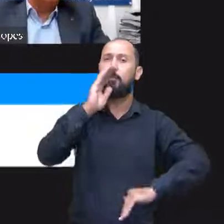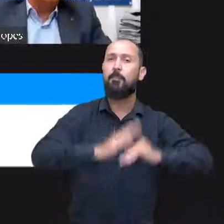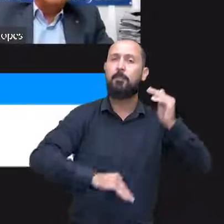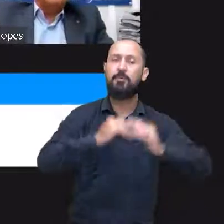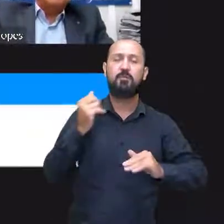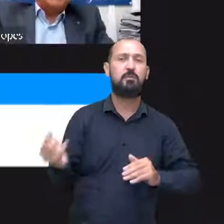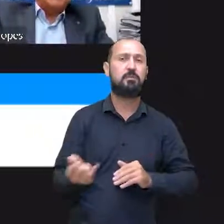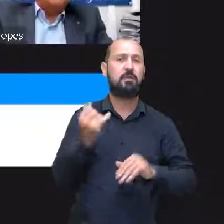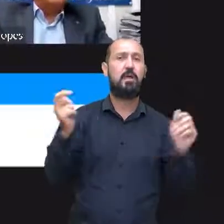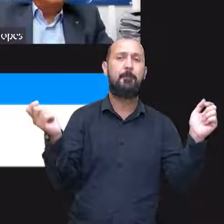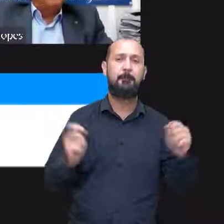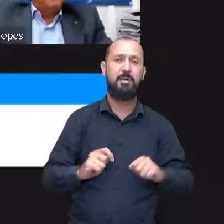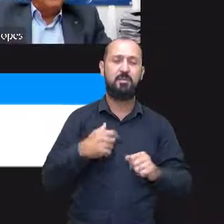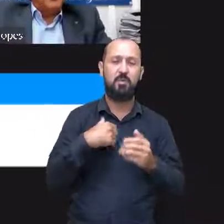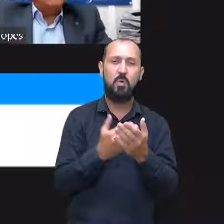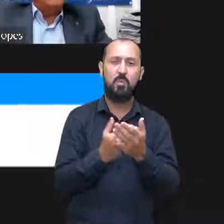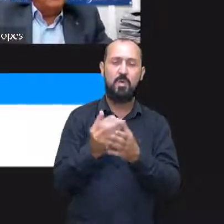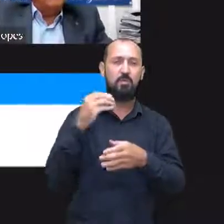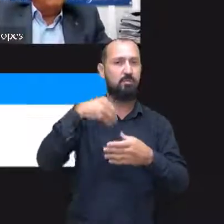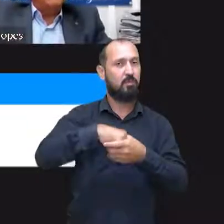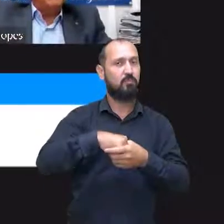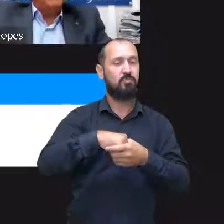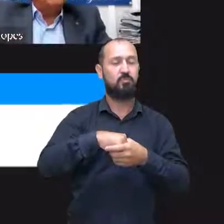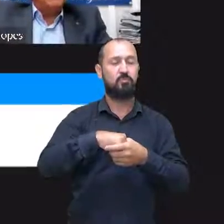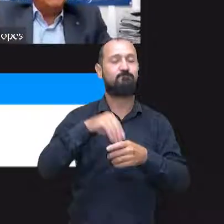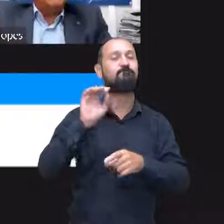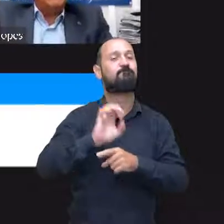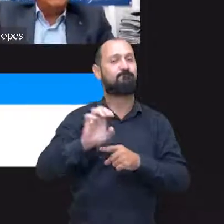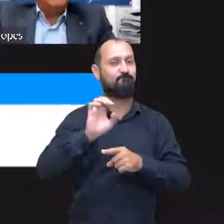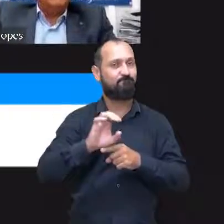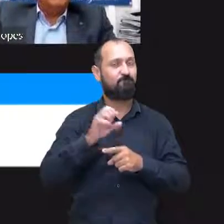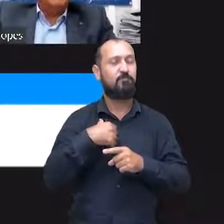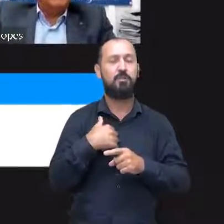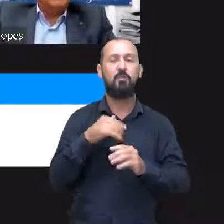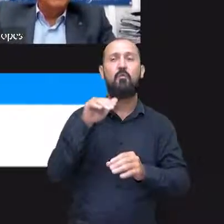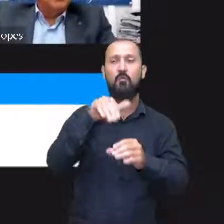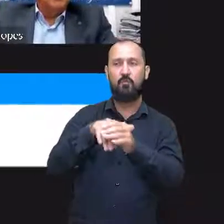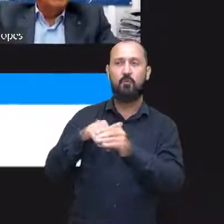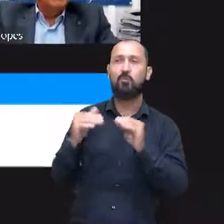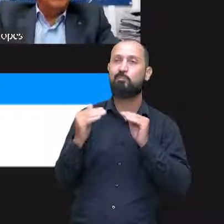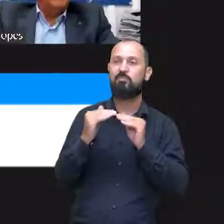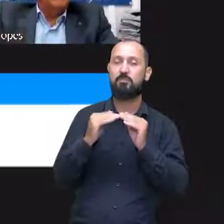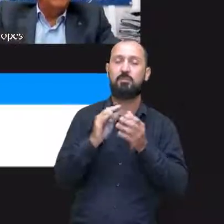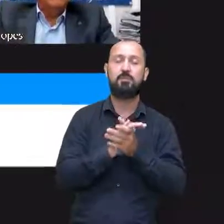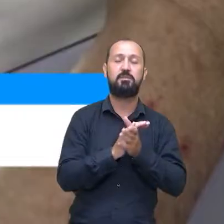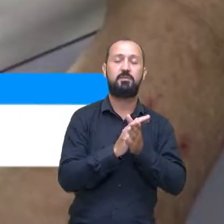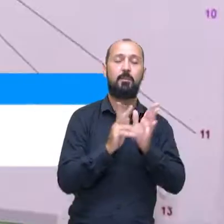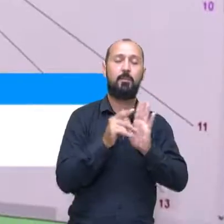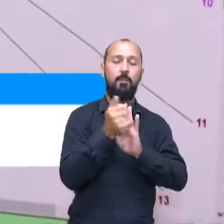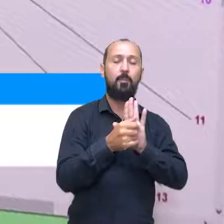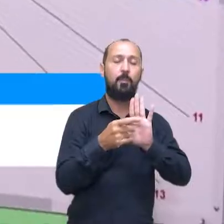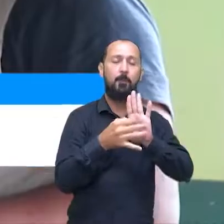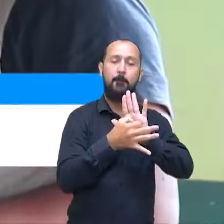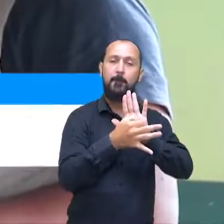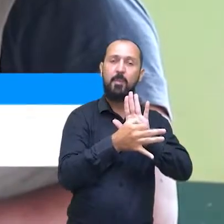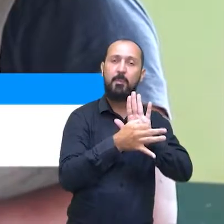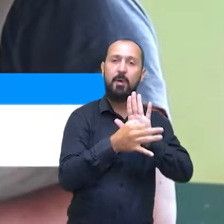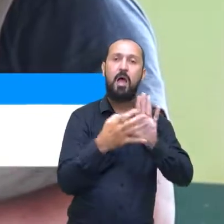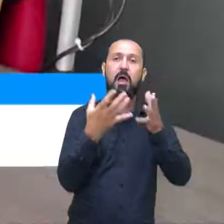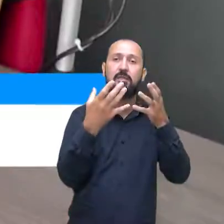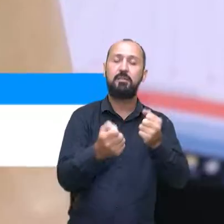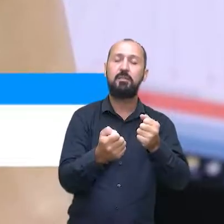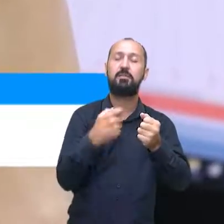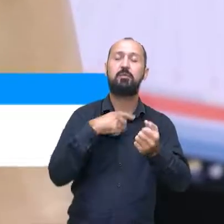que tem um desempenho importante, né, no judiciário do nosso estado, e eu voto favorável, senhor presidente. A proposta